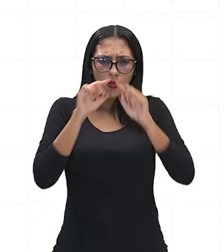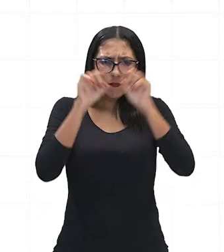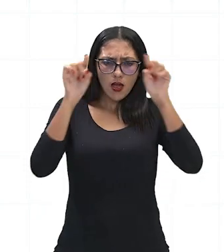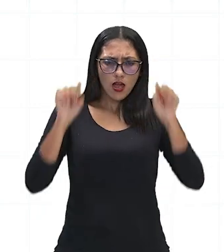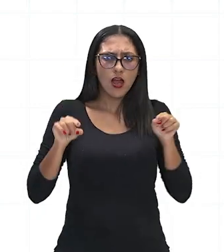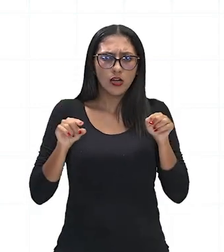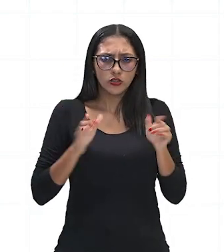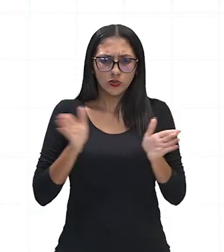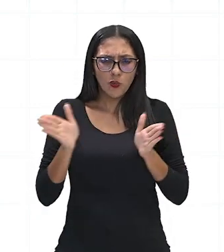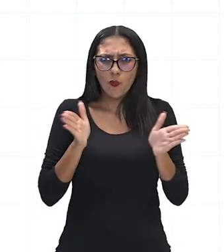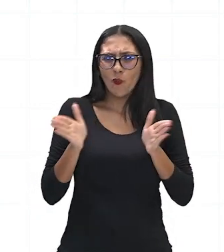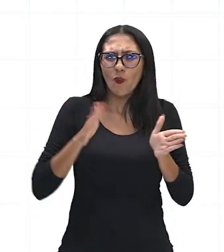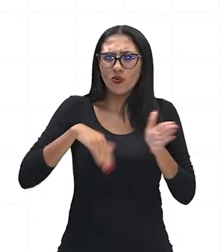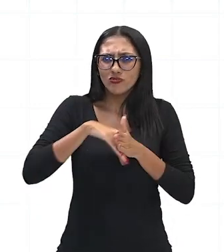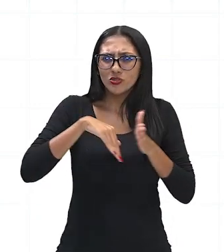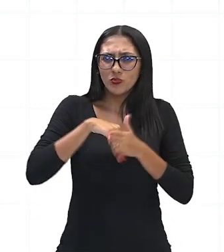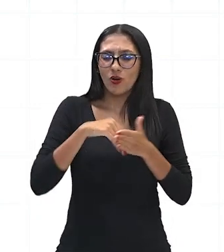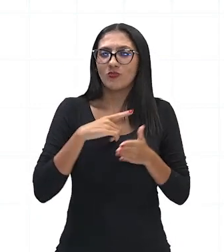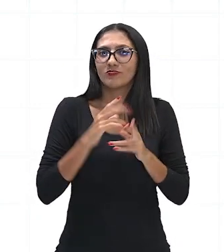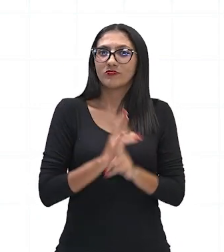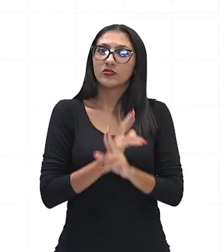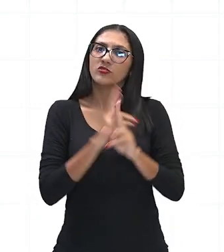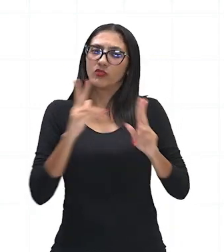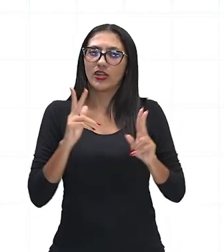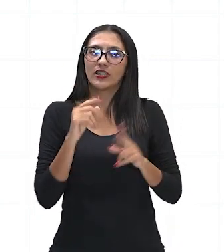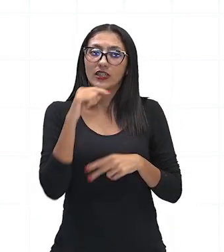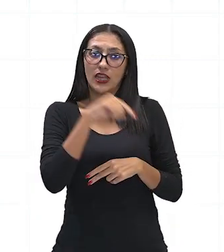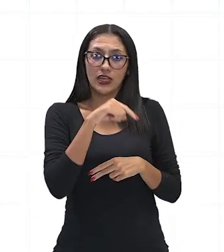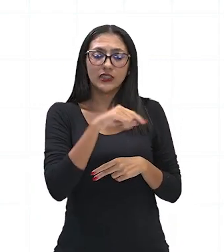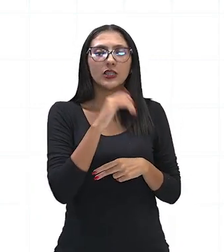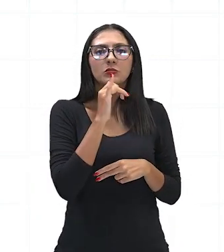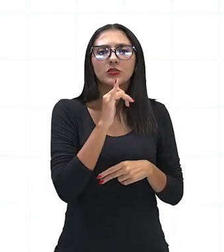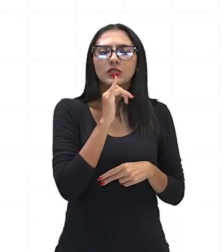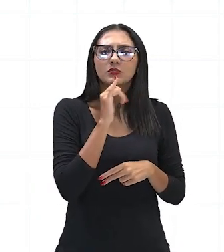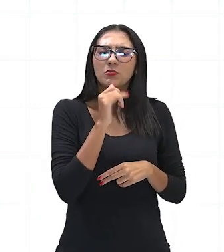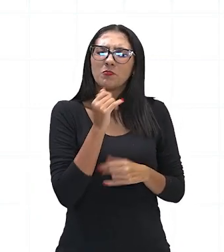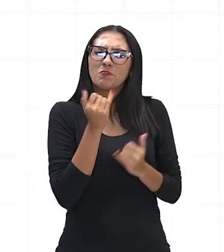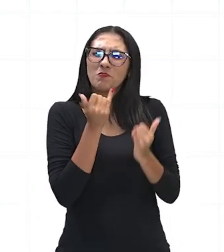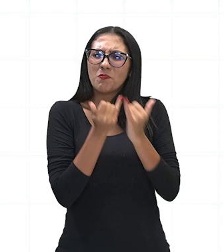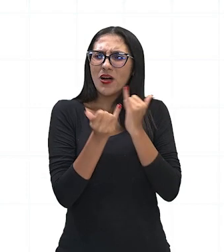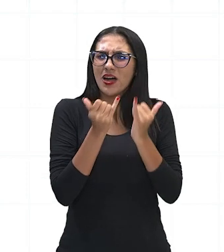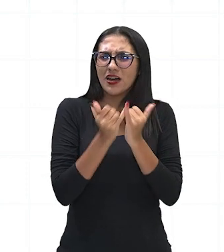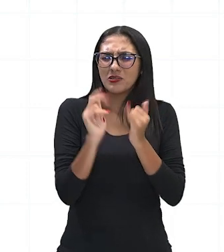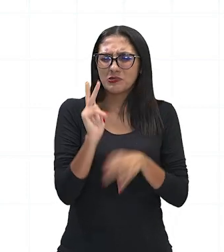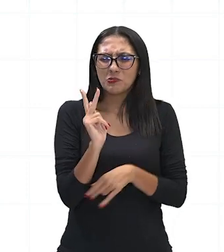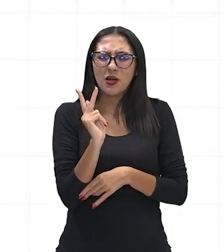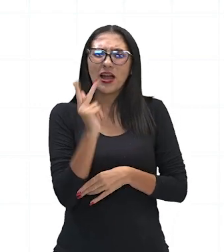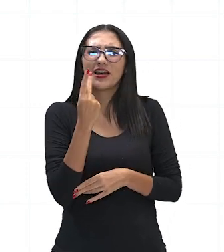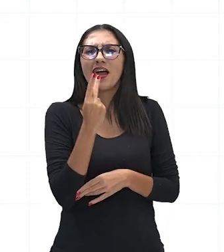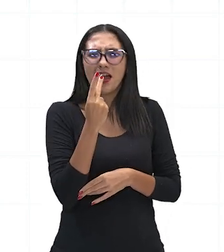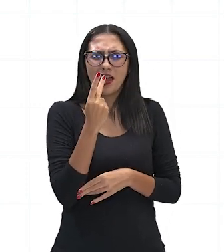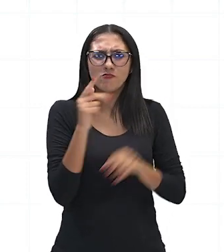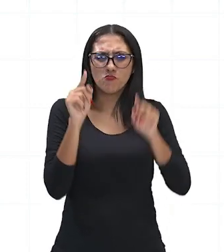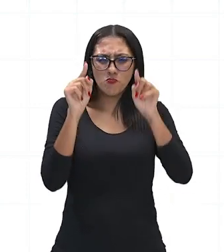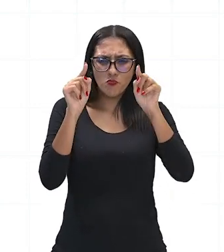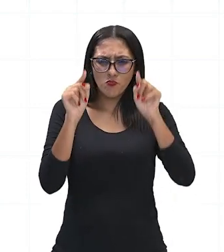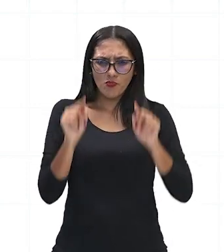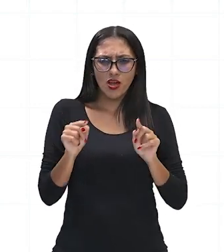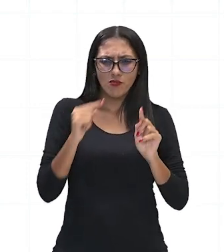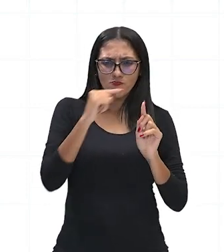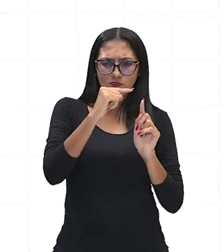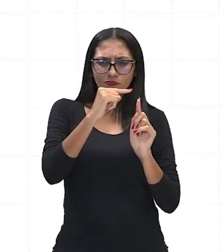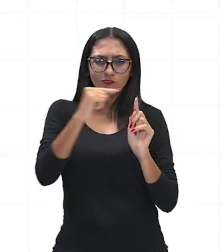com formato de H, tá certo? Nesse travessão é possível fazer pontuações também,